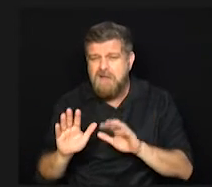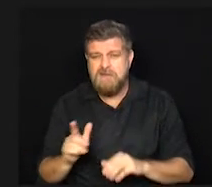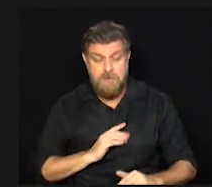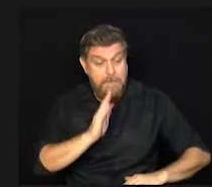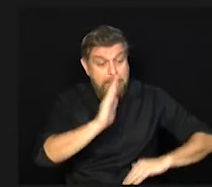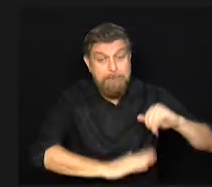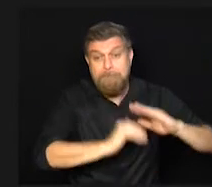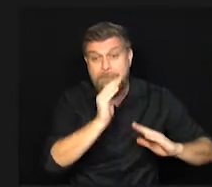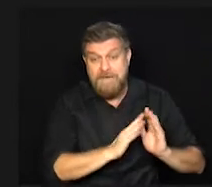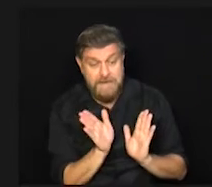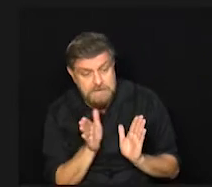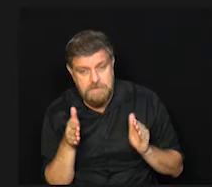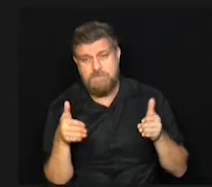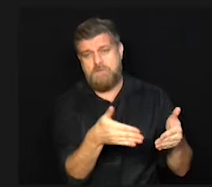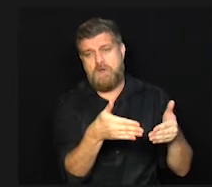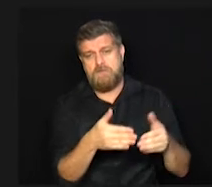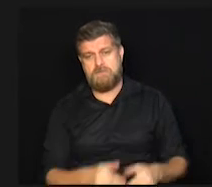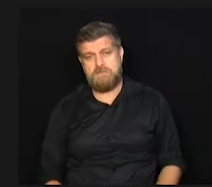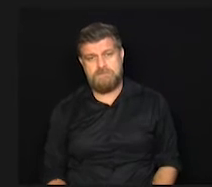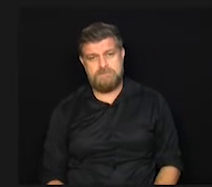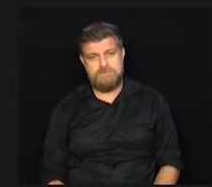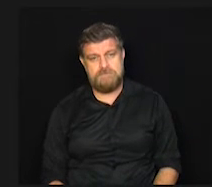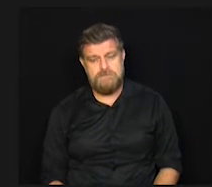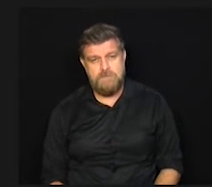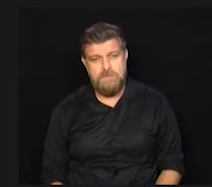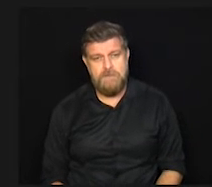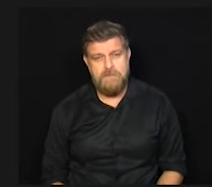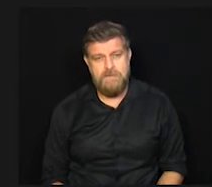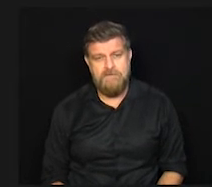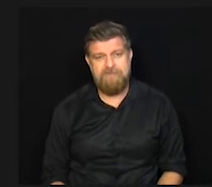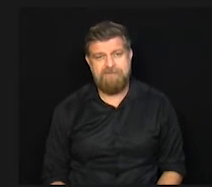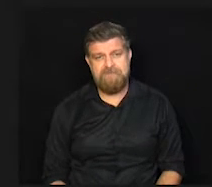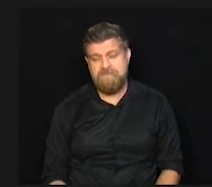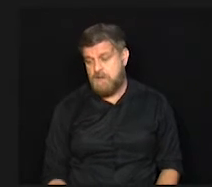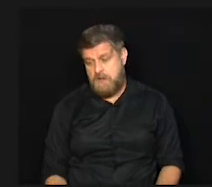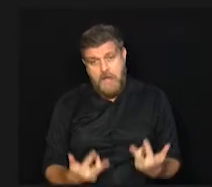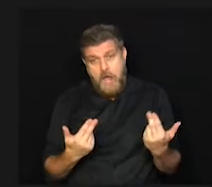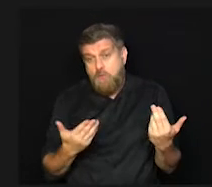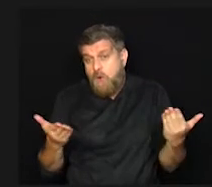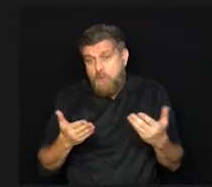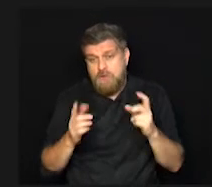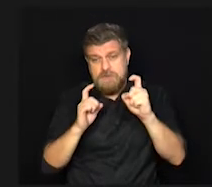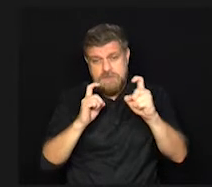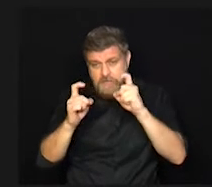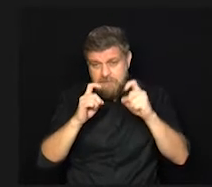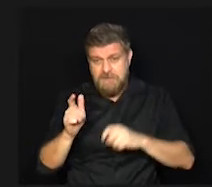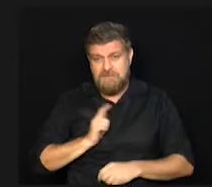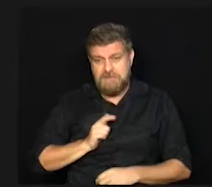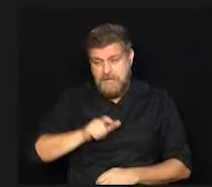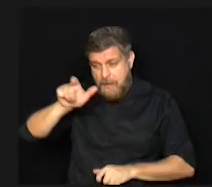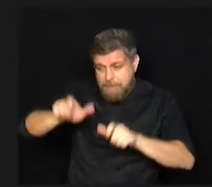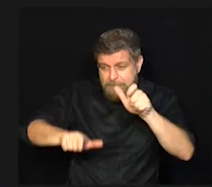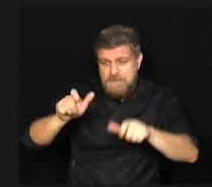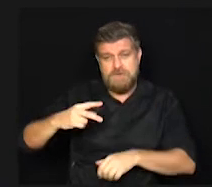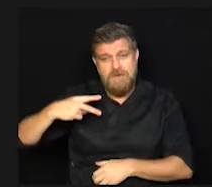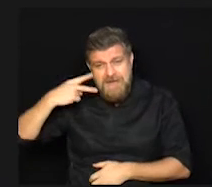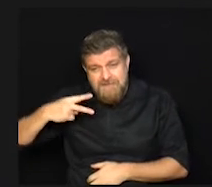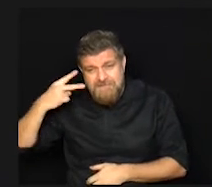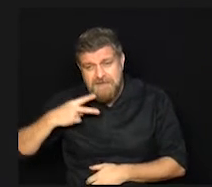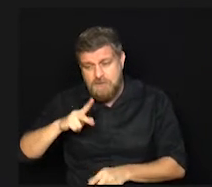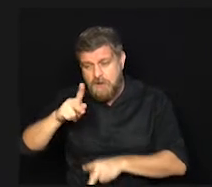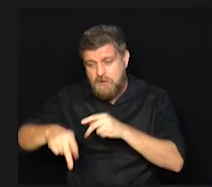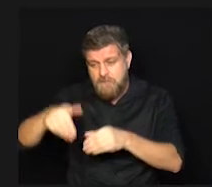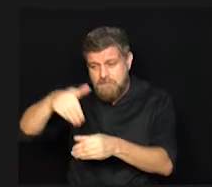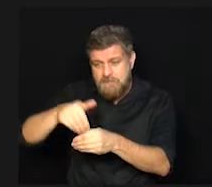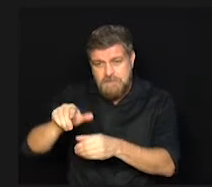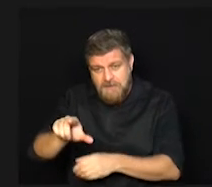atitude, mais gesto concreto, né? Como esse. Pessoas, autoridades públicas, pessoas que foram eleitas por um